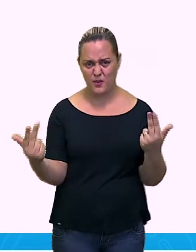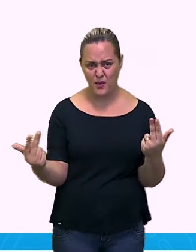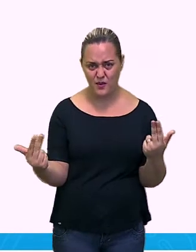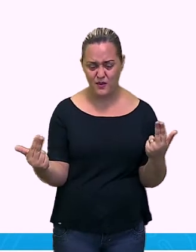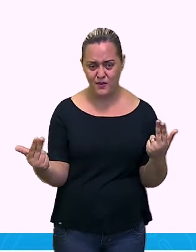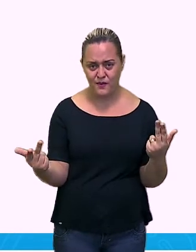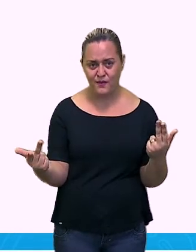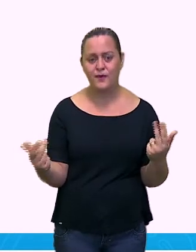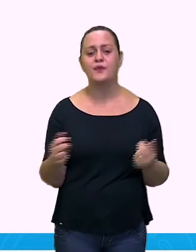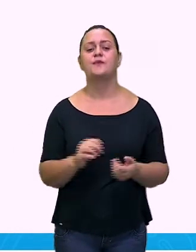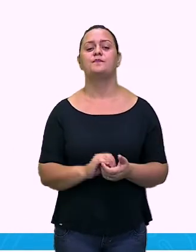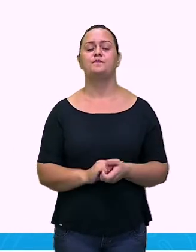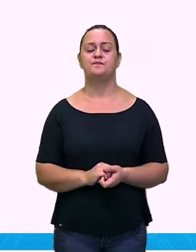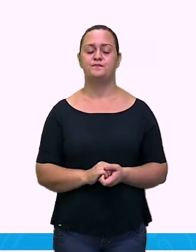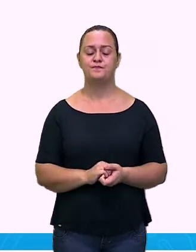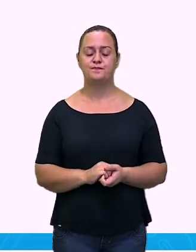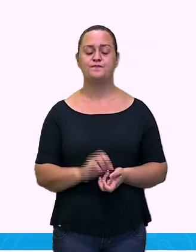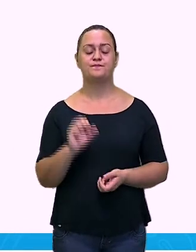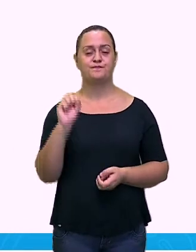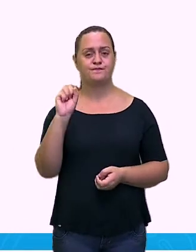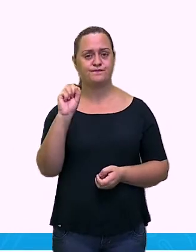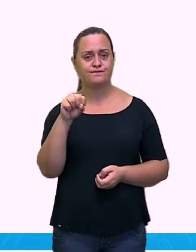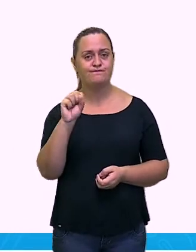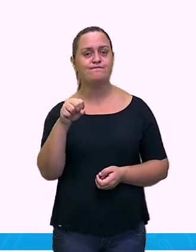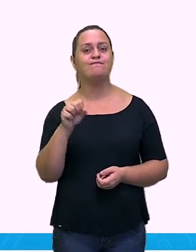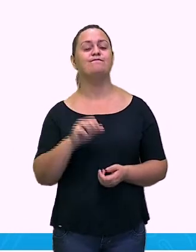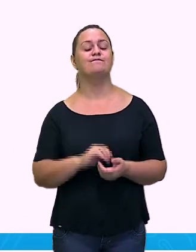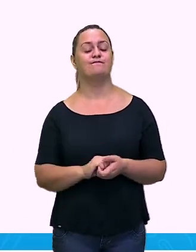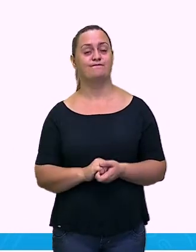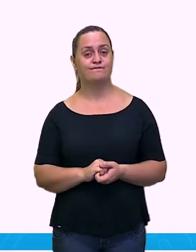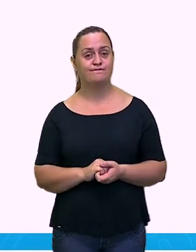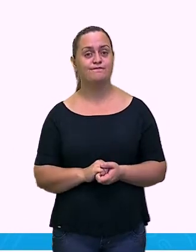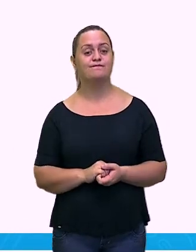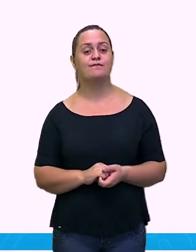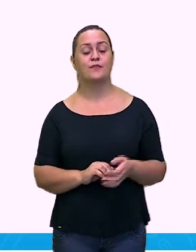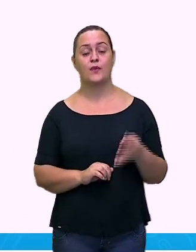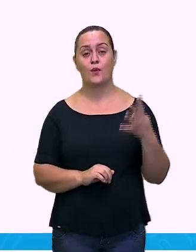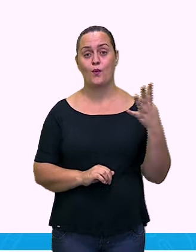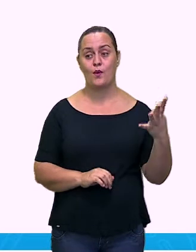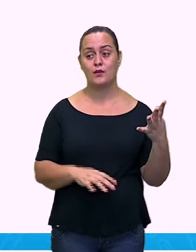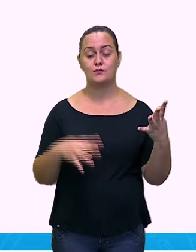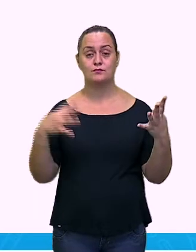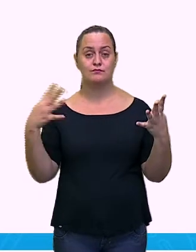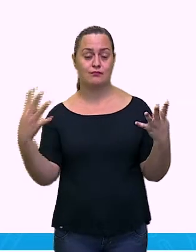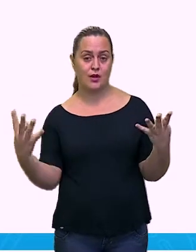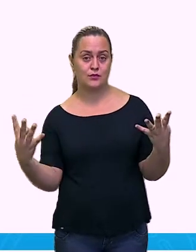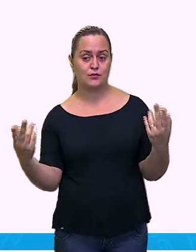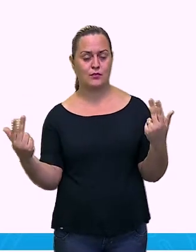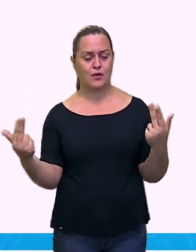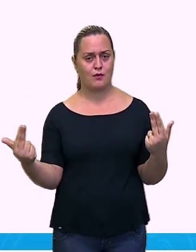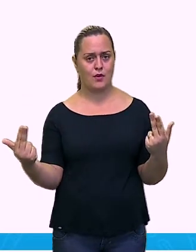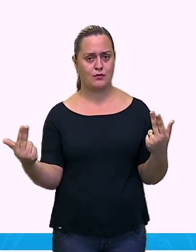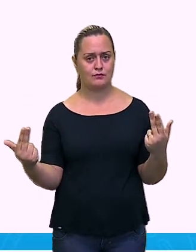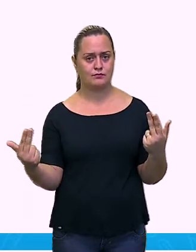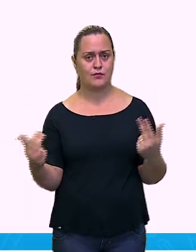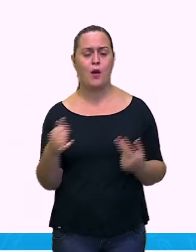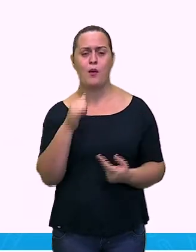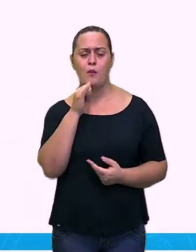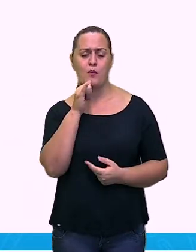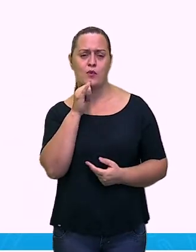dois três quatro por exemplo se eu tinha oito balas eu digo